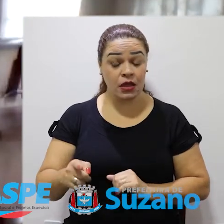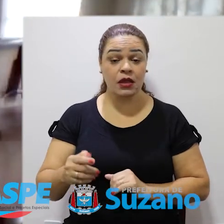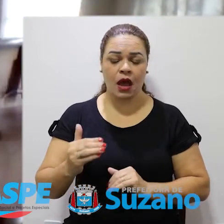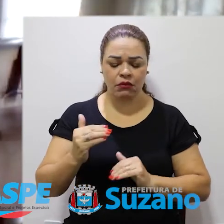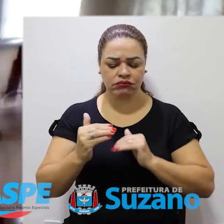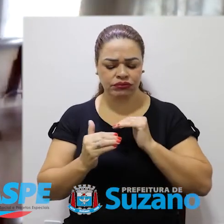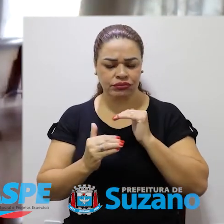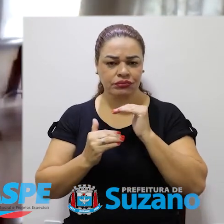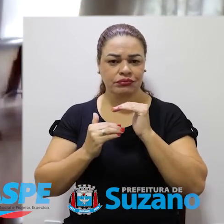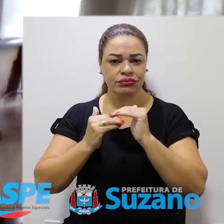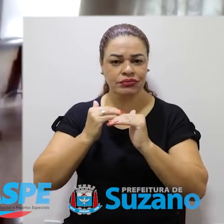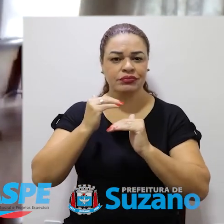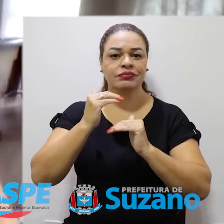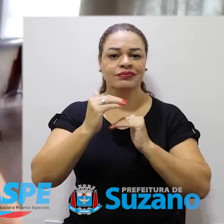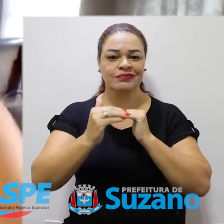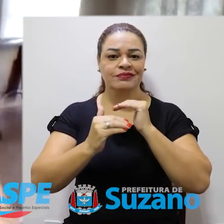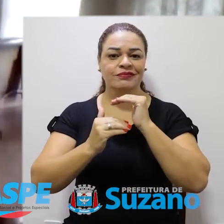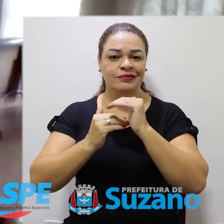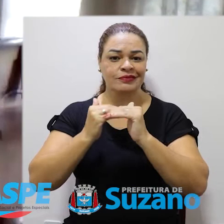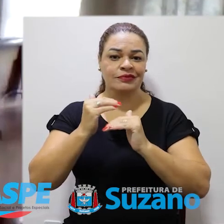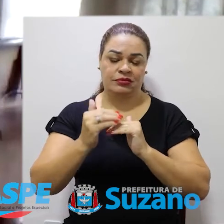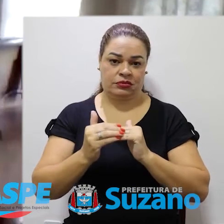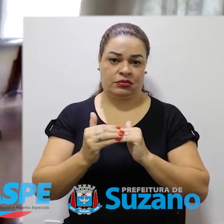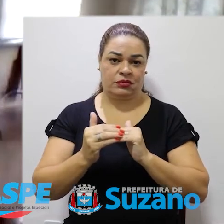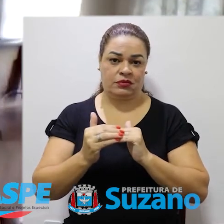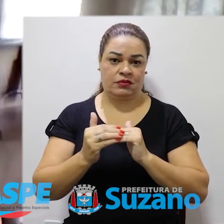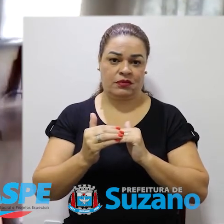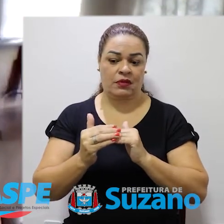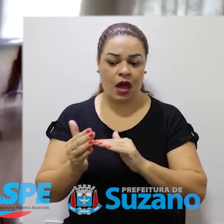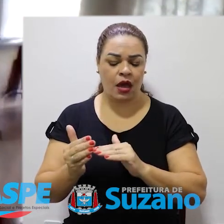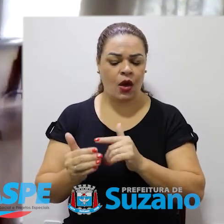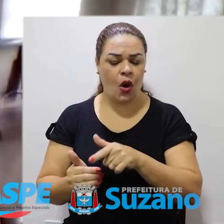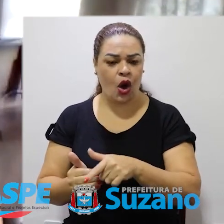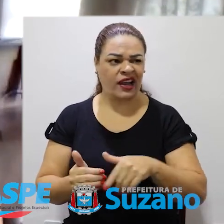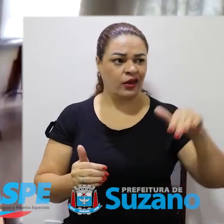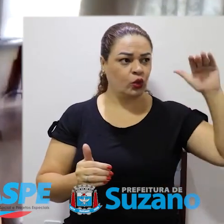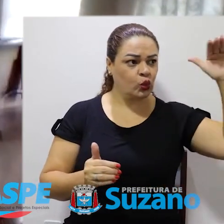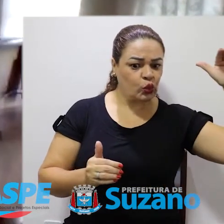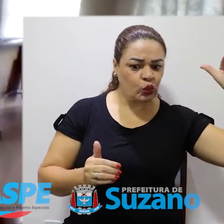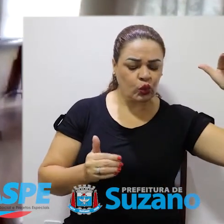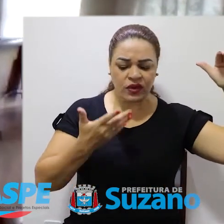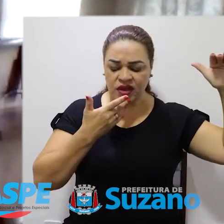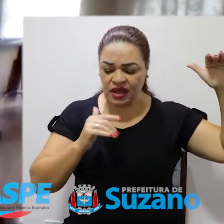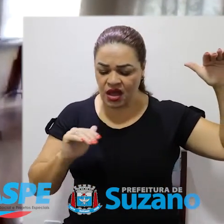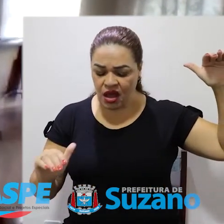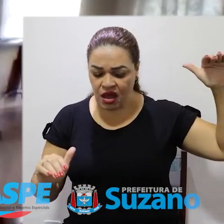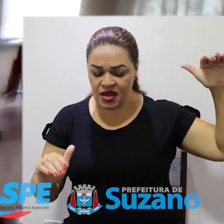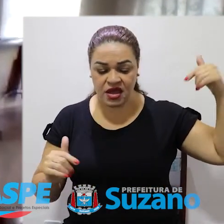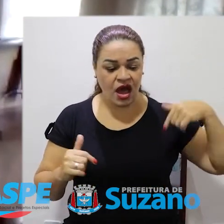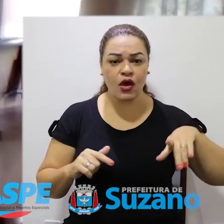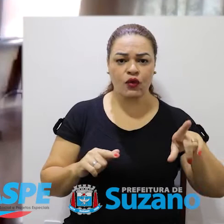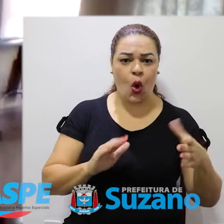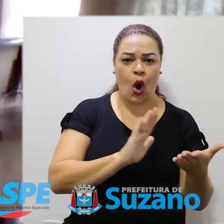uma construção numa relação, por exemplo, adulto-criança só, né? Assim, vou colocar um intérprete de língua de sinais para